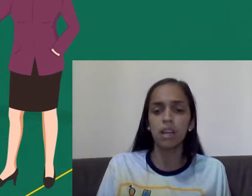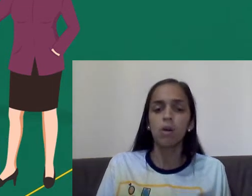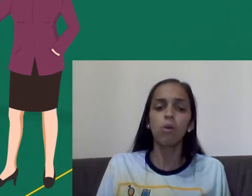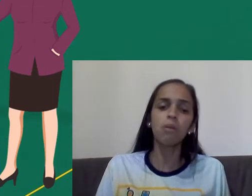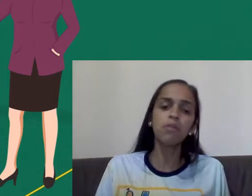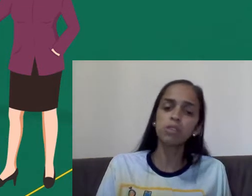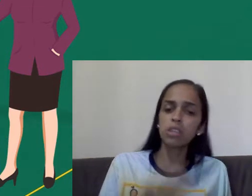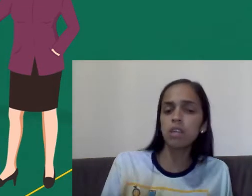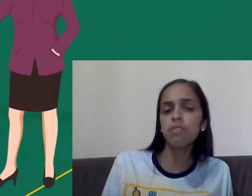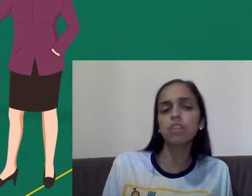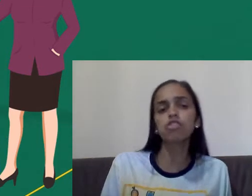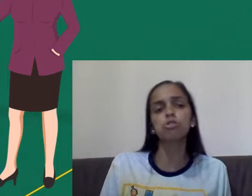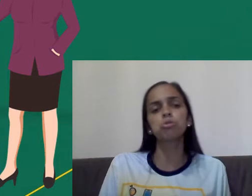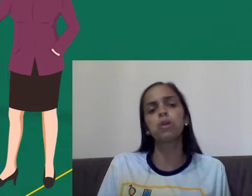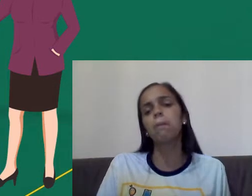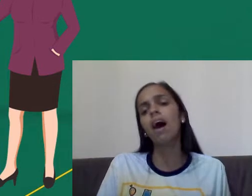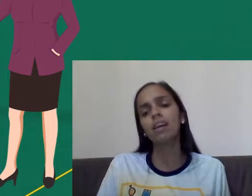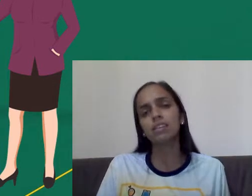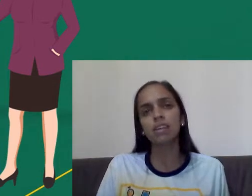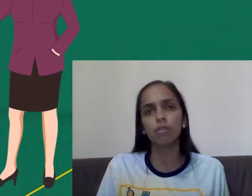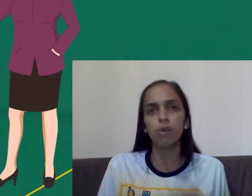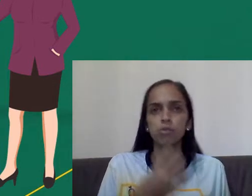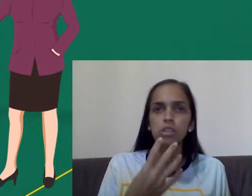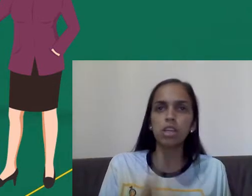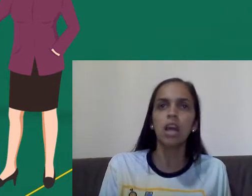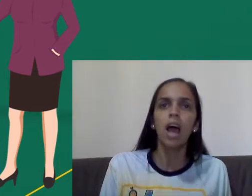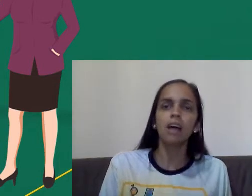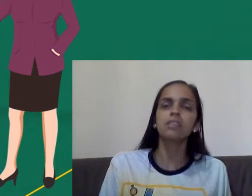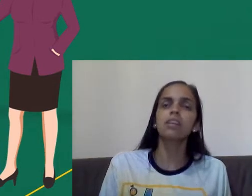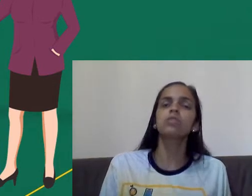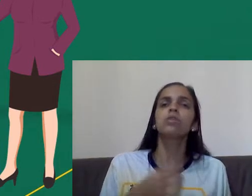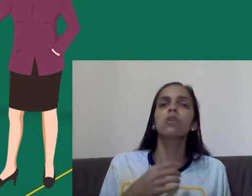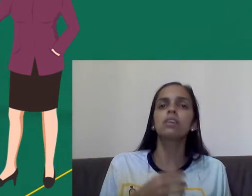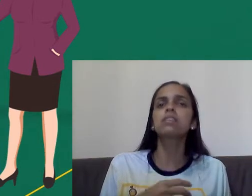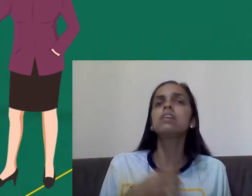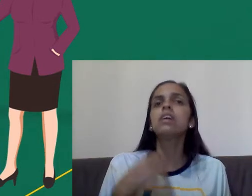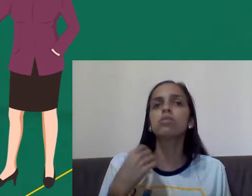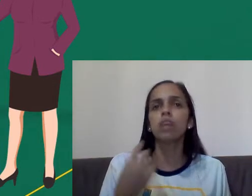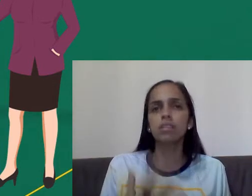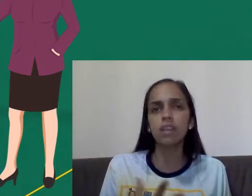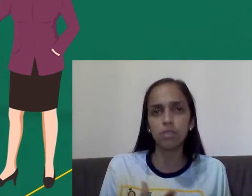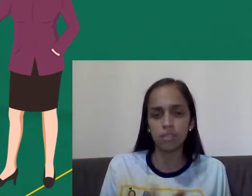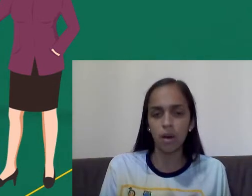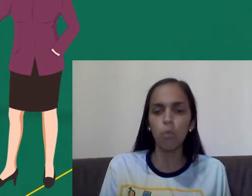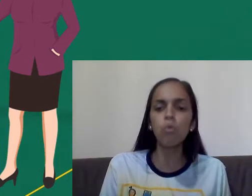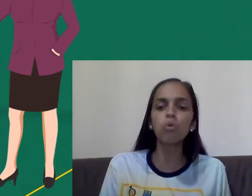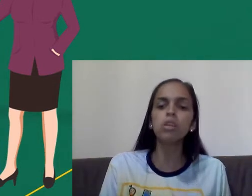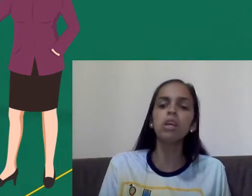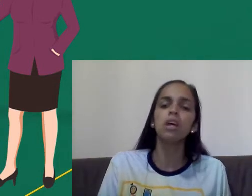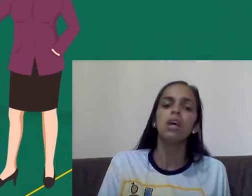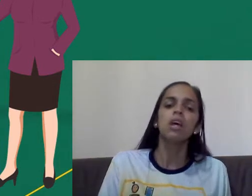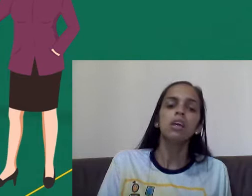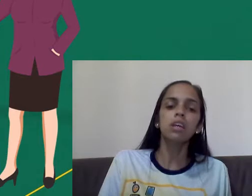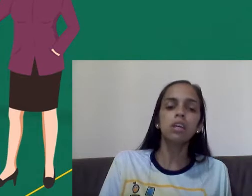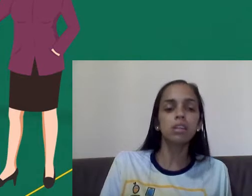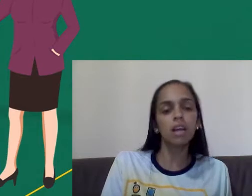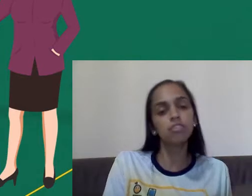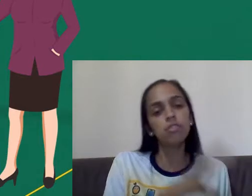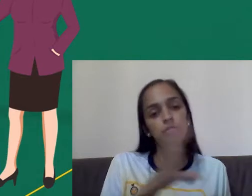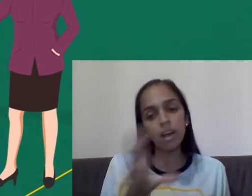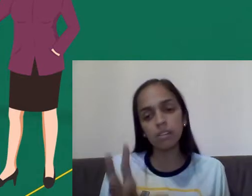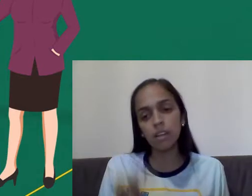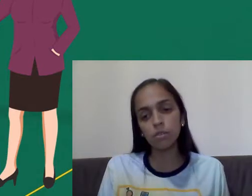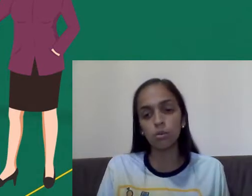né? Como a falta de infraestrutura básica, a falta de acesso à educação, de acesso à saúde, e